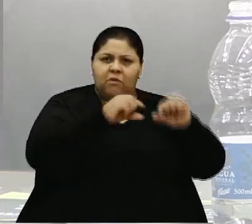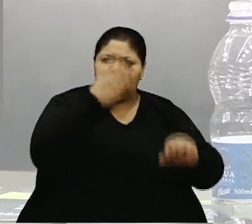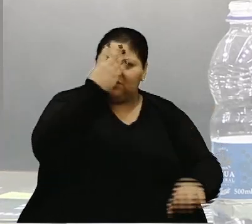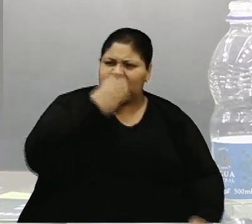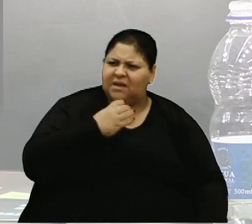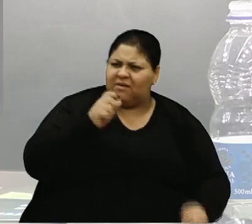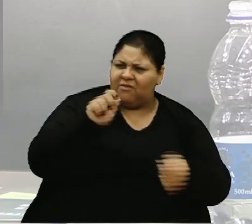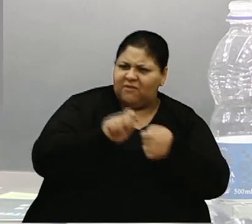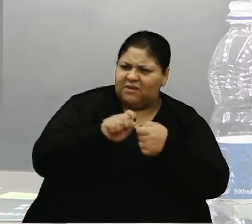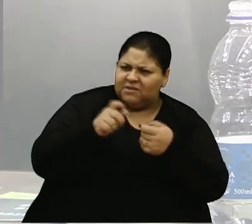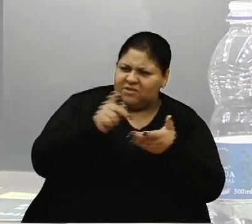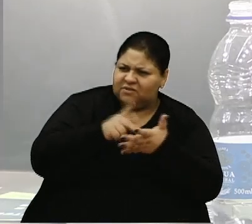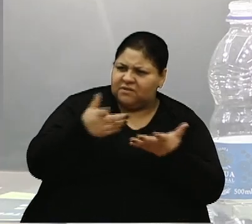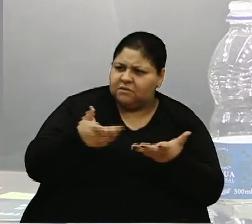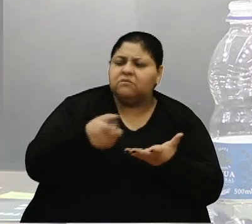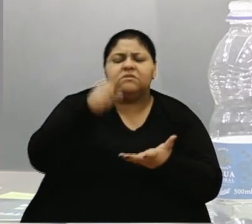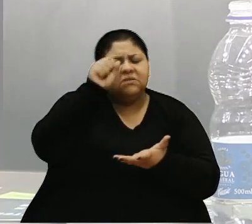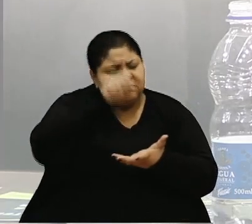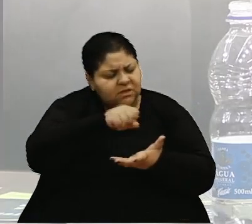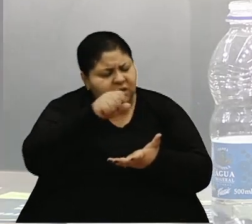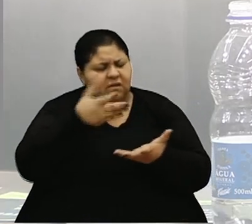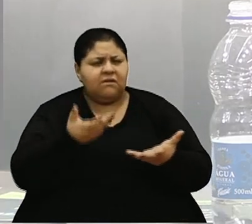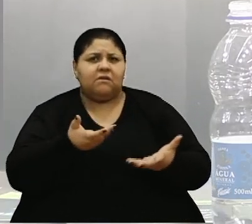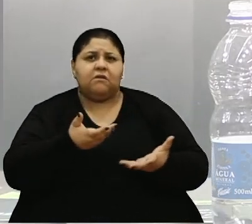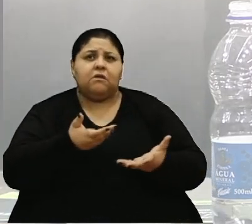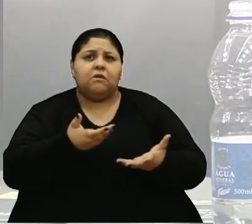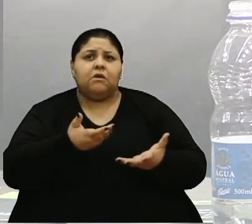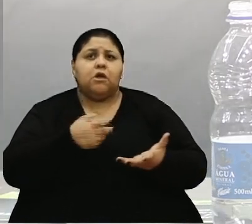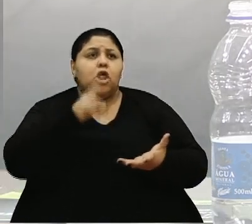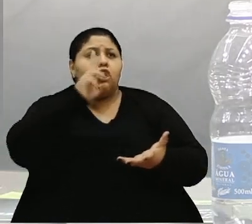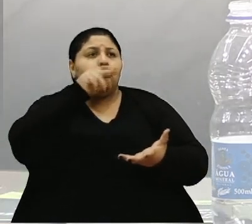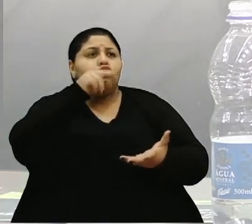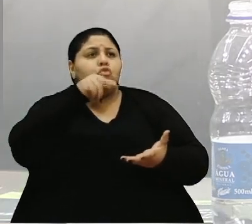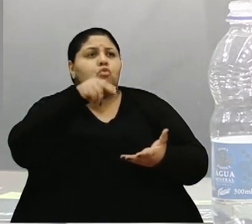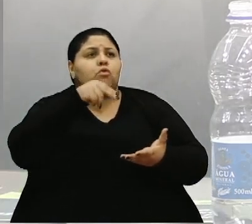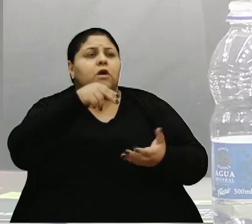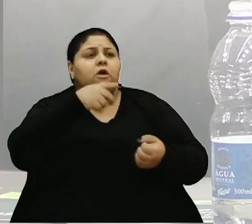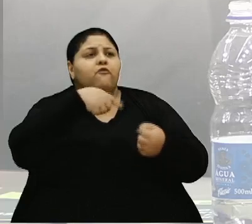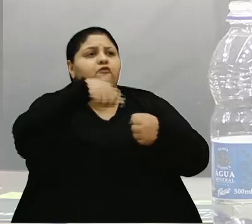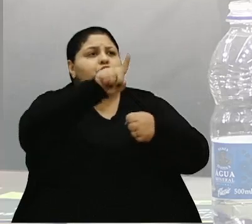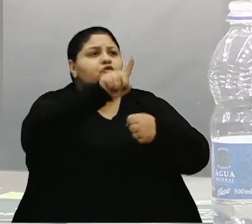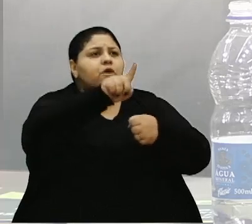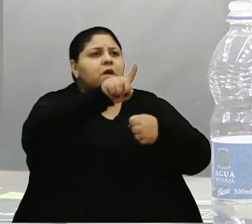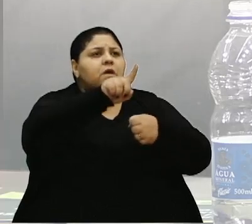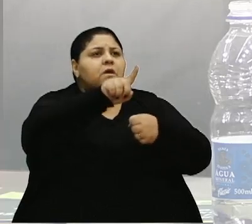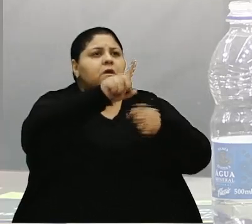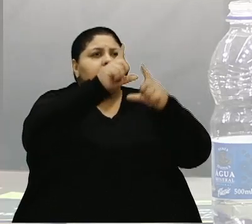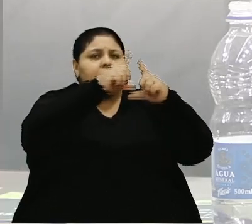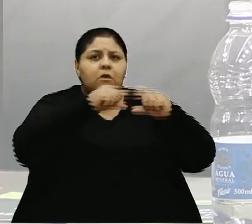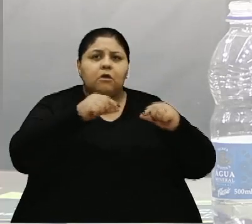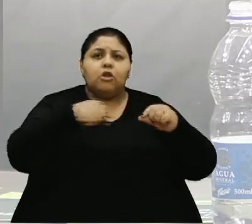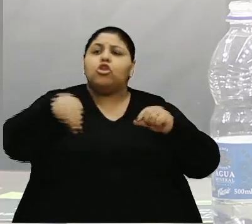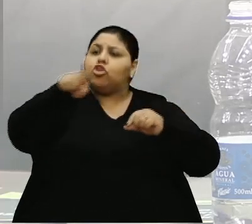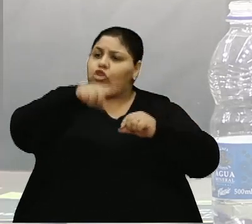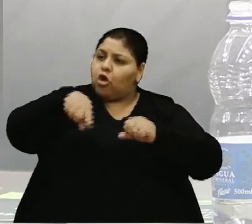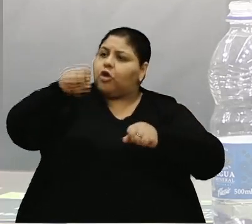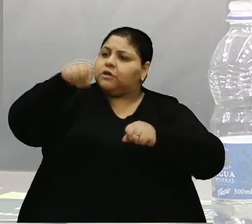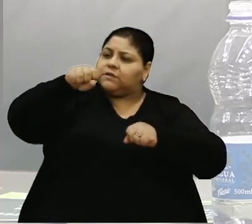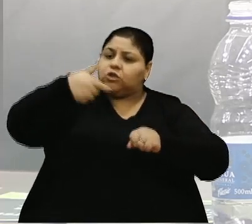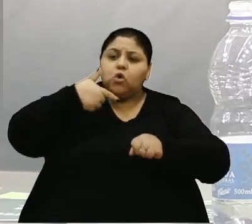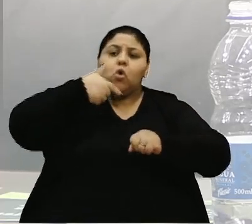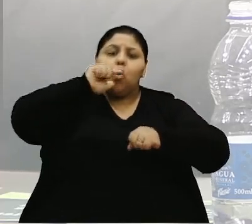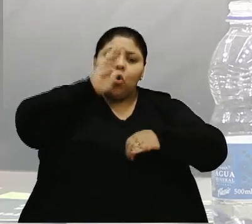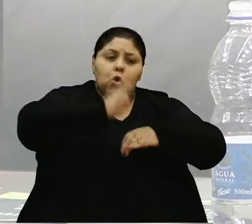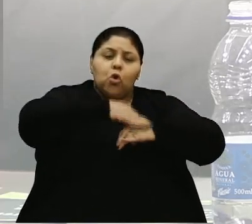vamos fazer isso? Eu digo, vamos fazer isso. Mas eu nunca fui, por parte da direção. Eu digo, pois nós vamos. Nós conseguimos mais